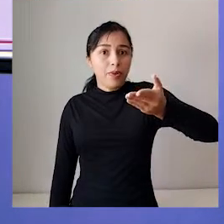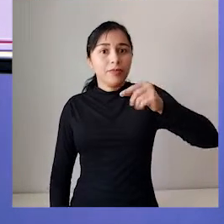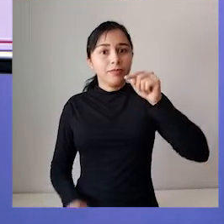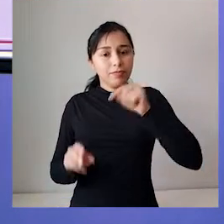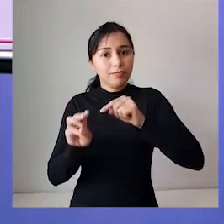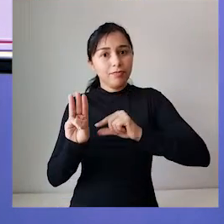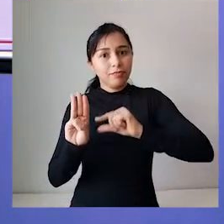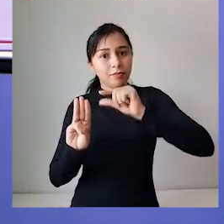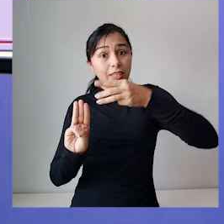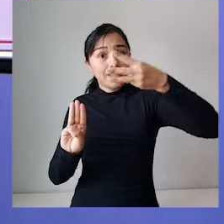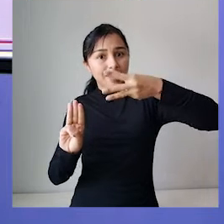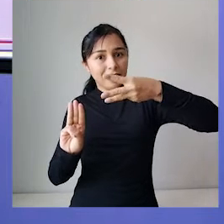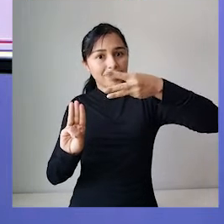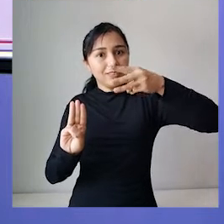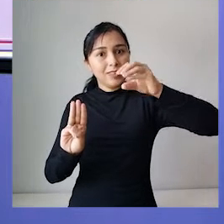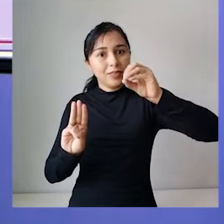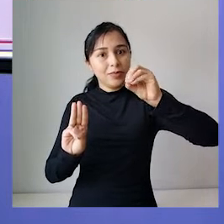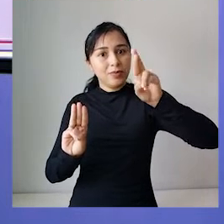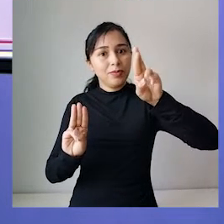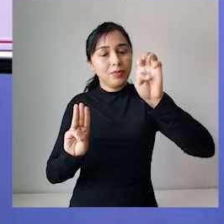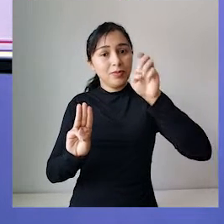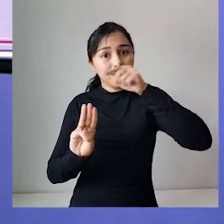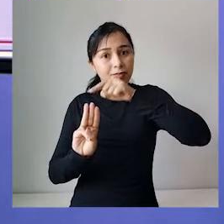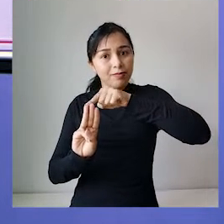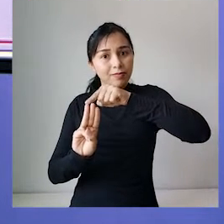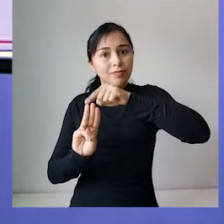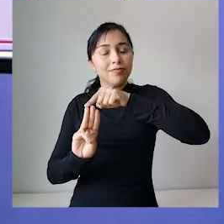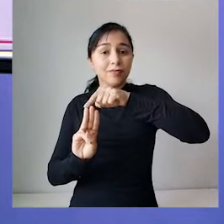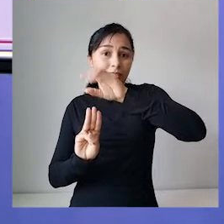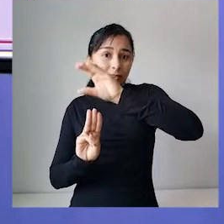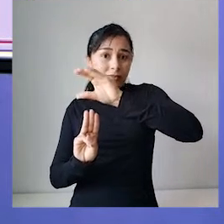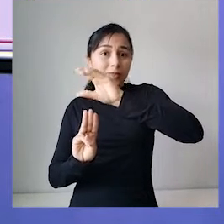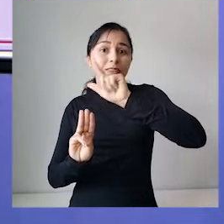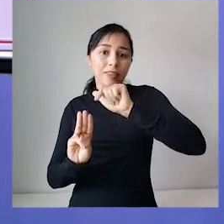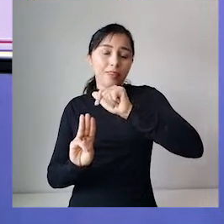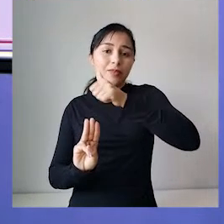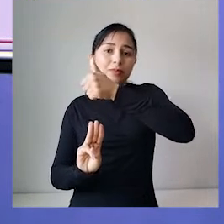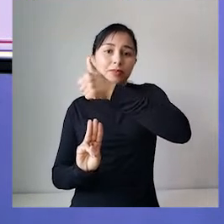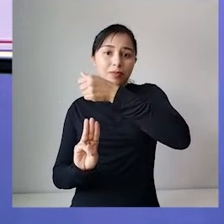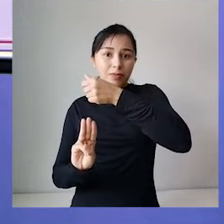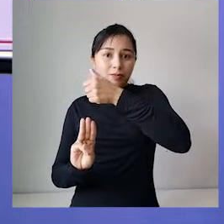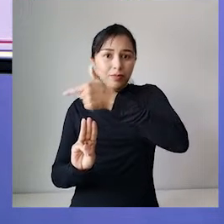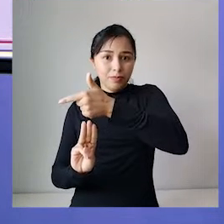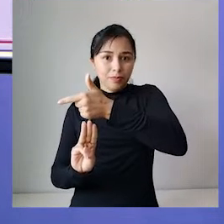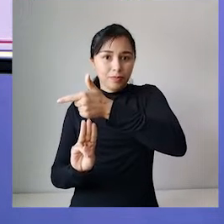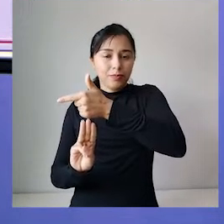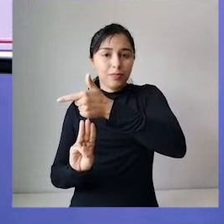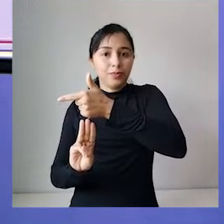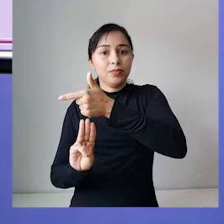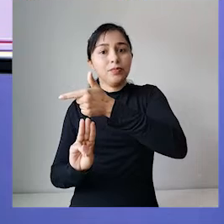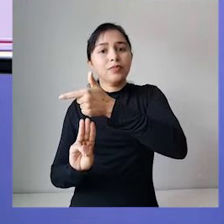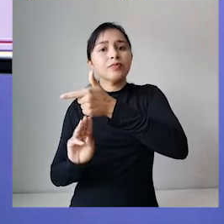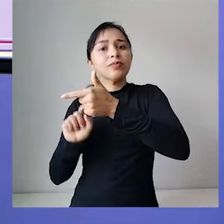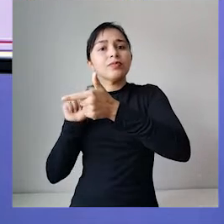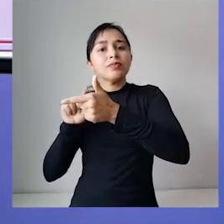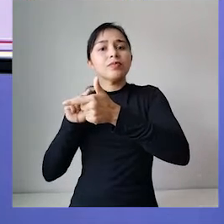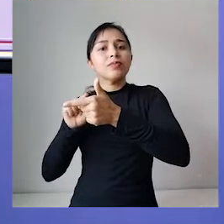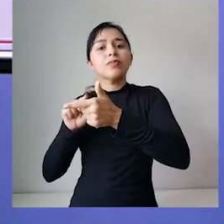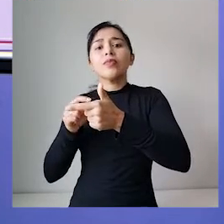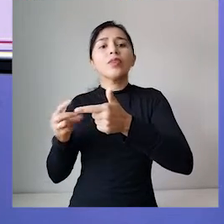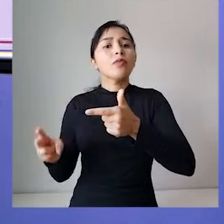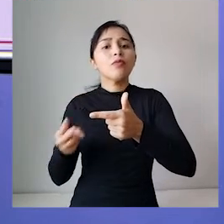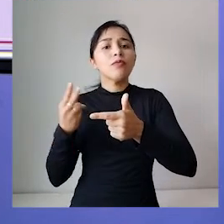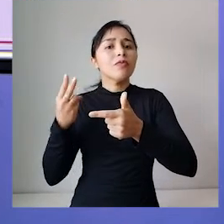terceira ordem. Então, nós vamos pegar o 2 e pensar... esse número 2, ele equivale